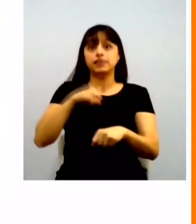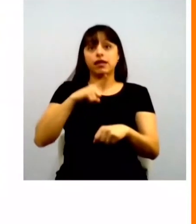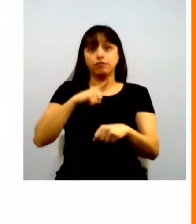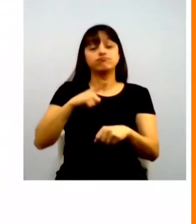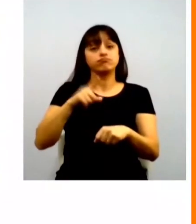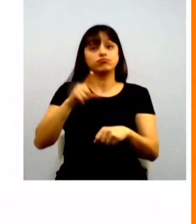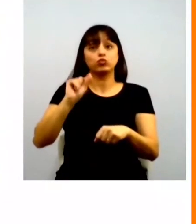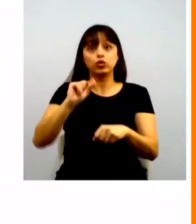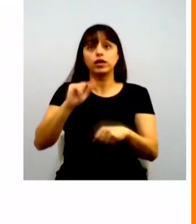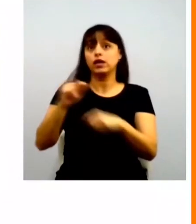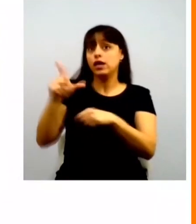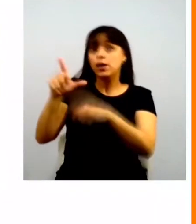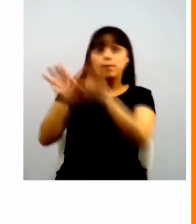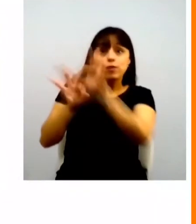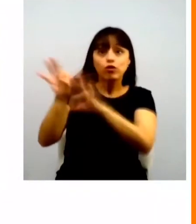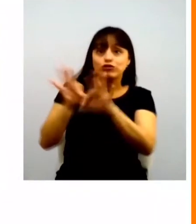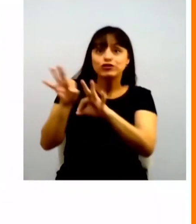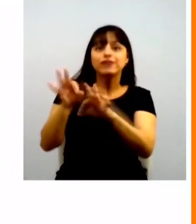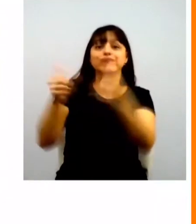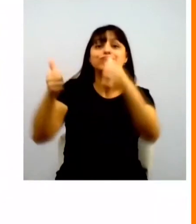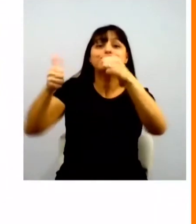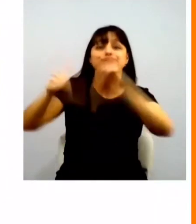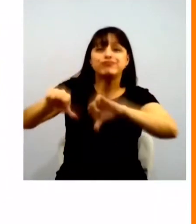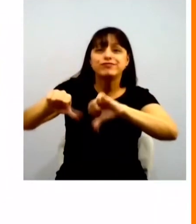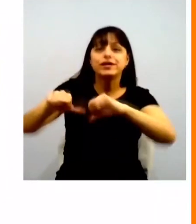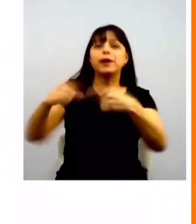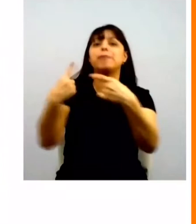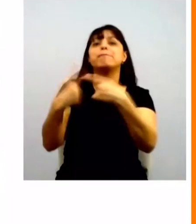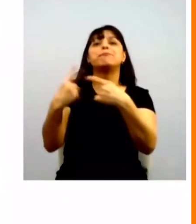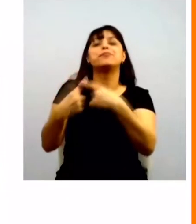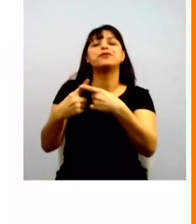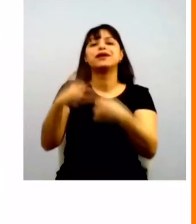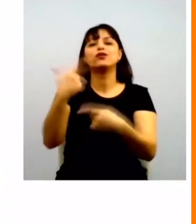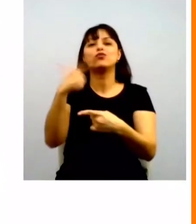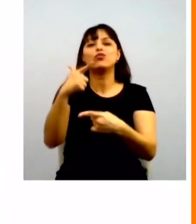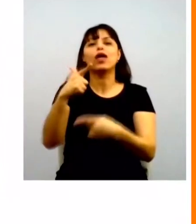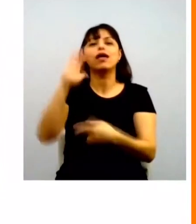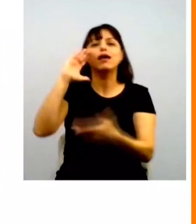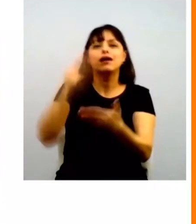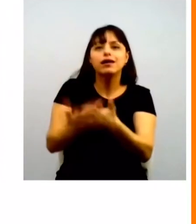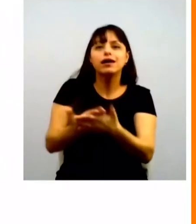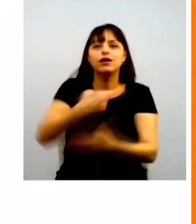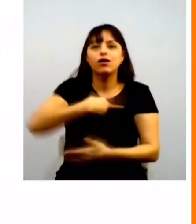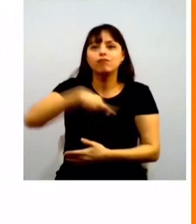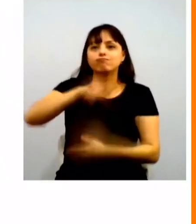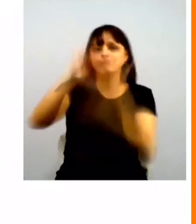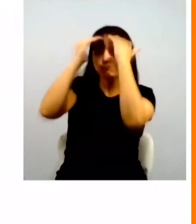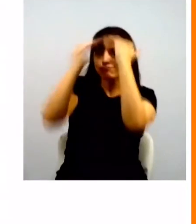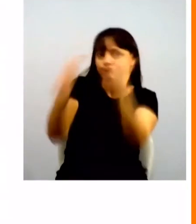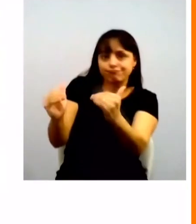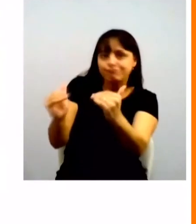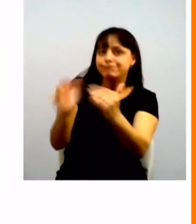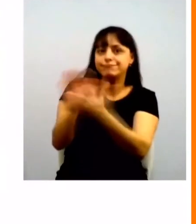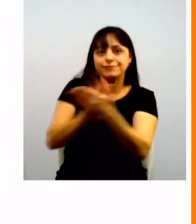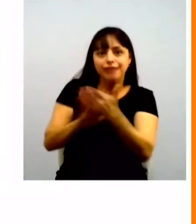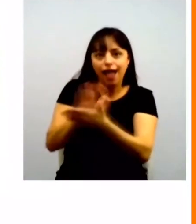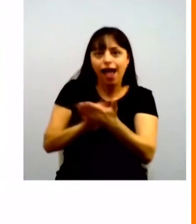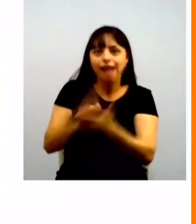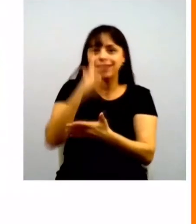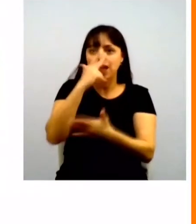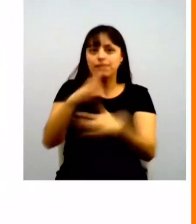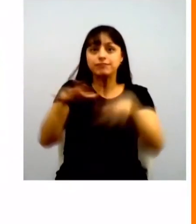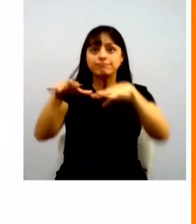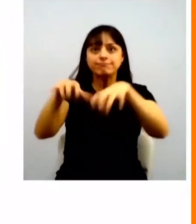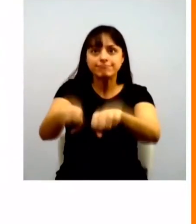culturales, as formas culturales e as creências desta gente. Portanto, havia uma intervenção dizendo que o